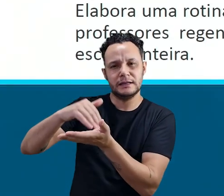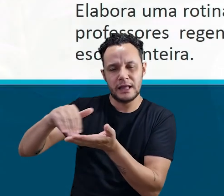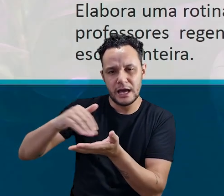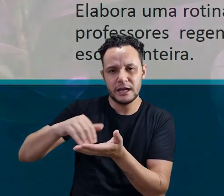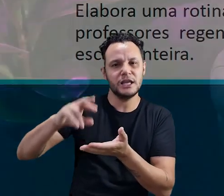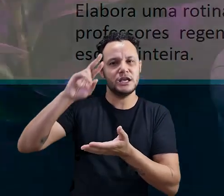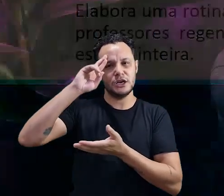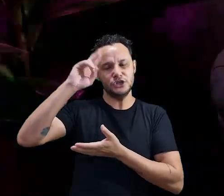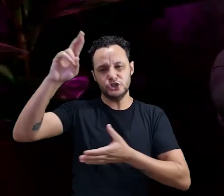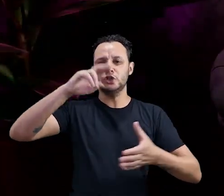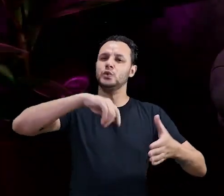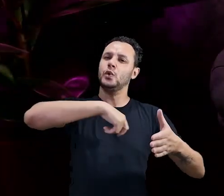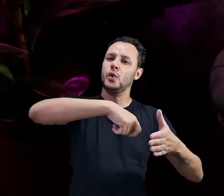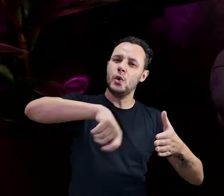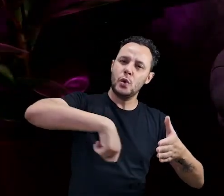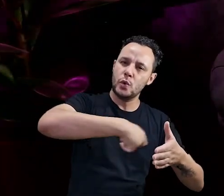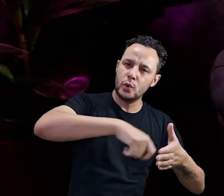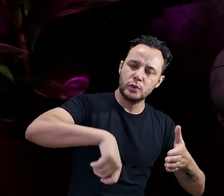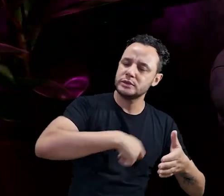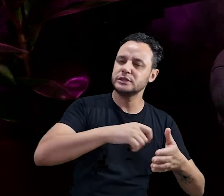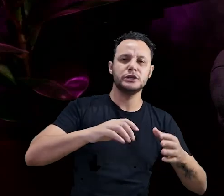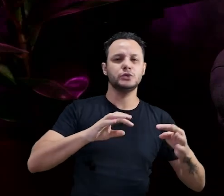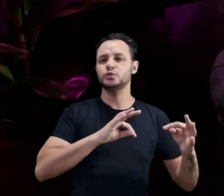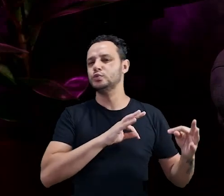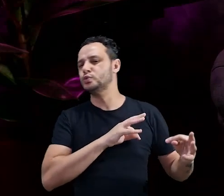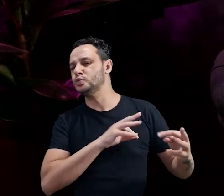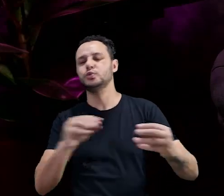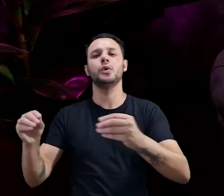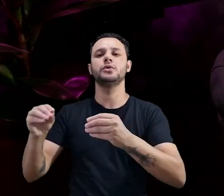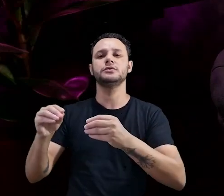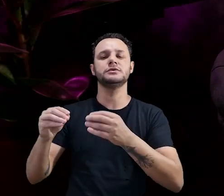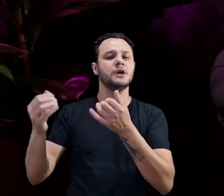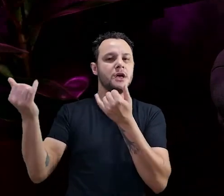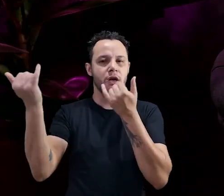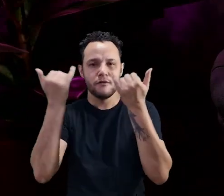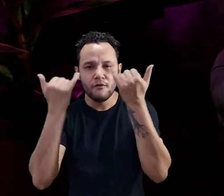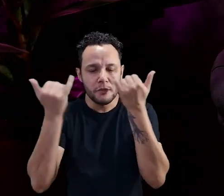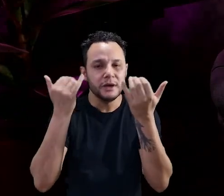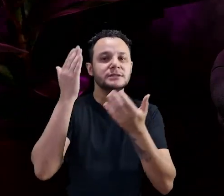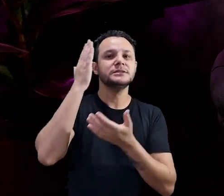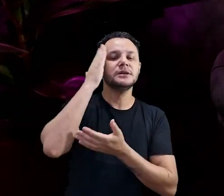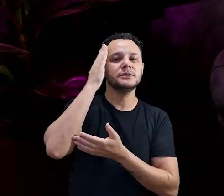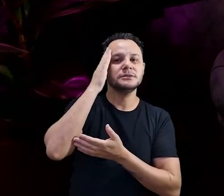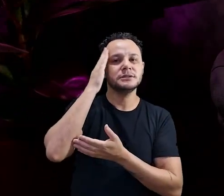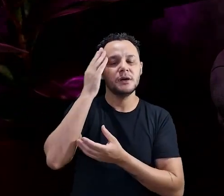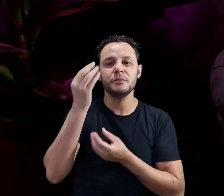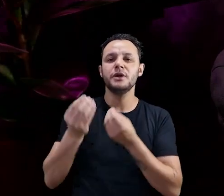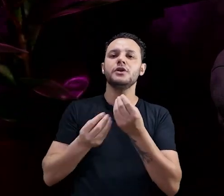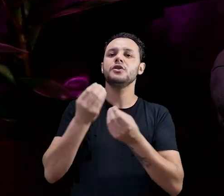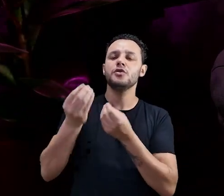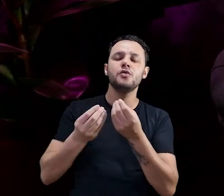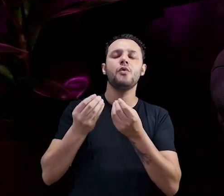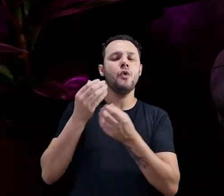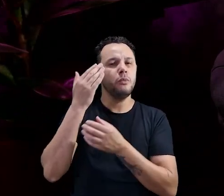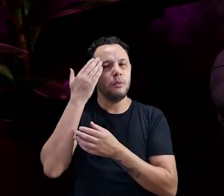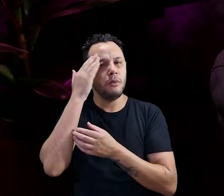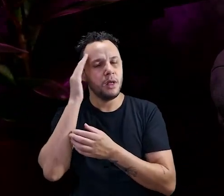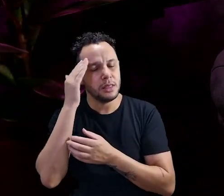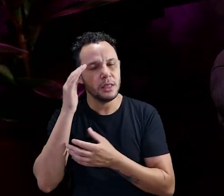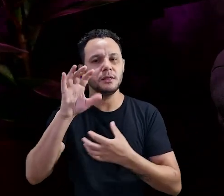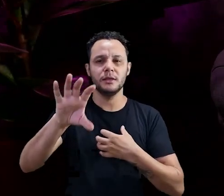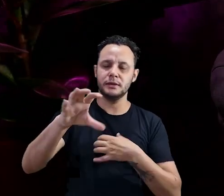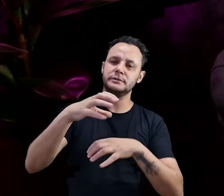secretaria, todo mundo precisa saber quais são as necessidades para conseguir acolher aquela criança, para